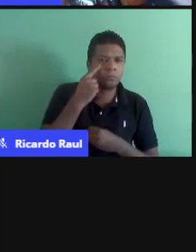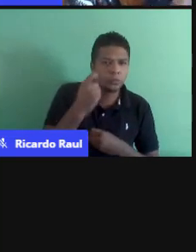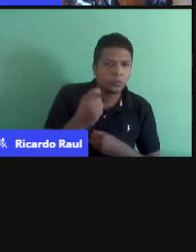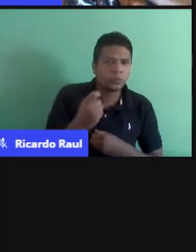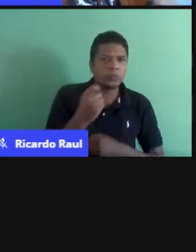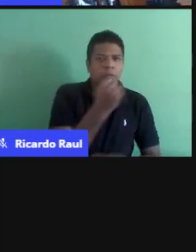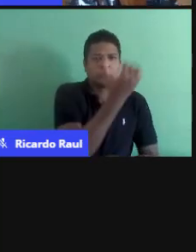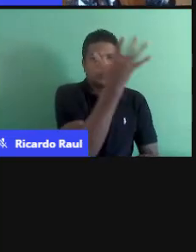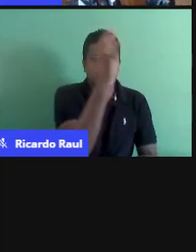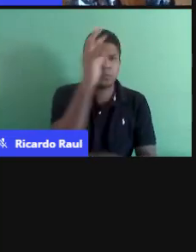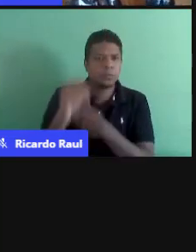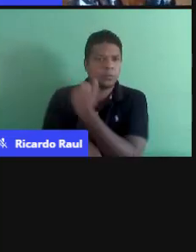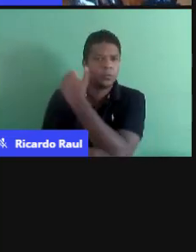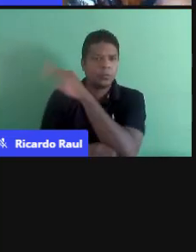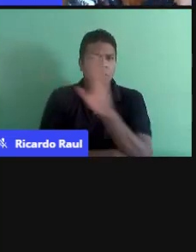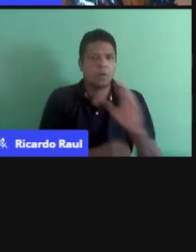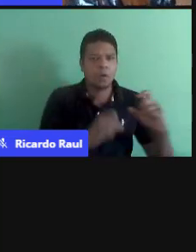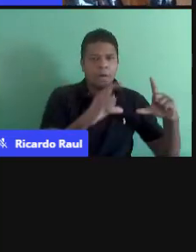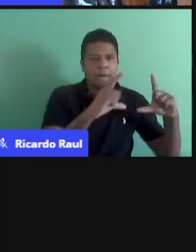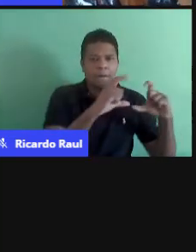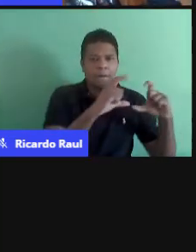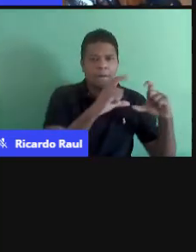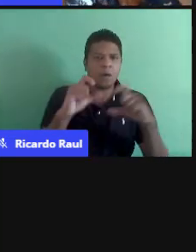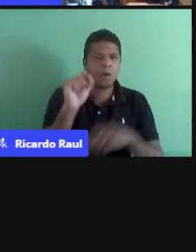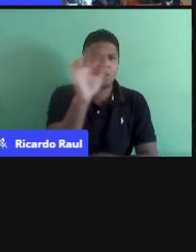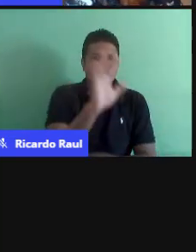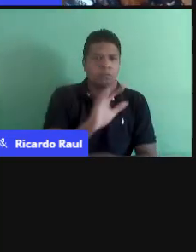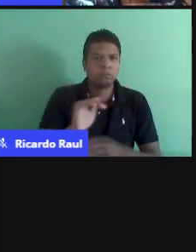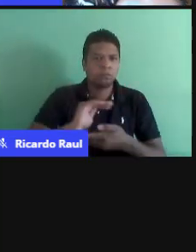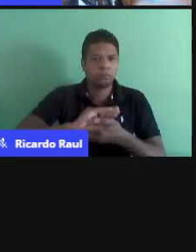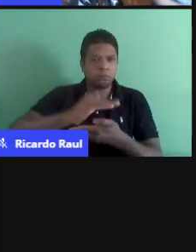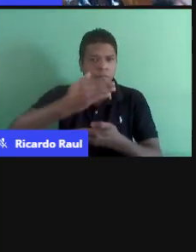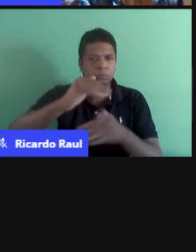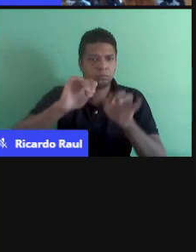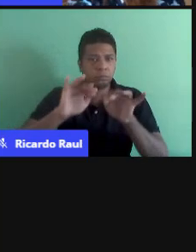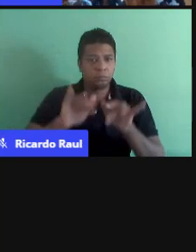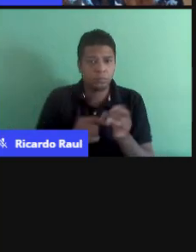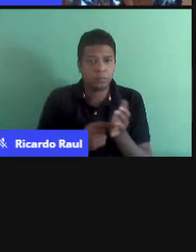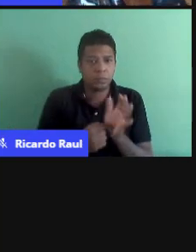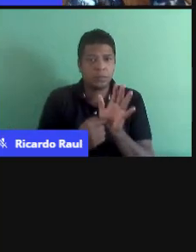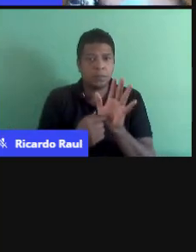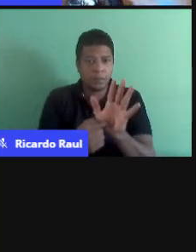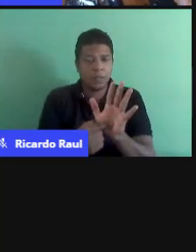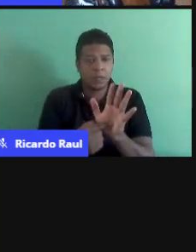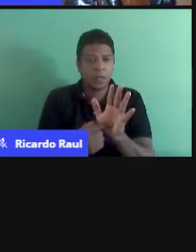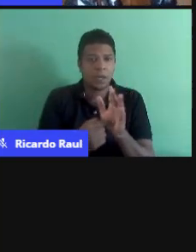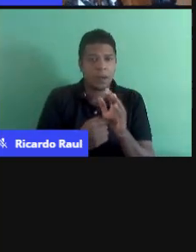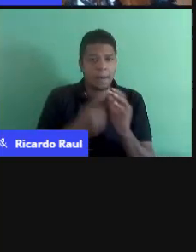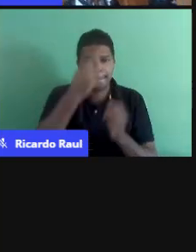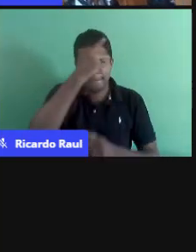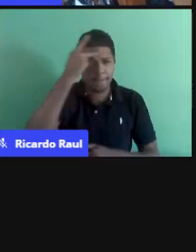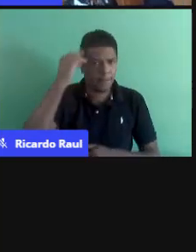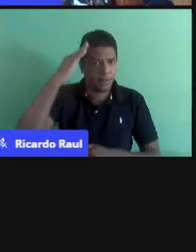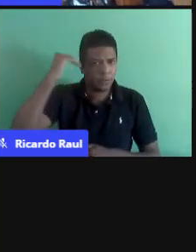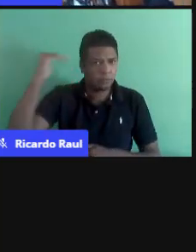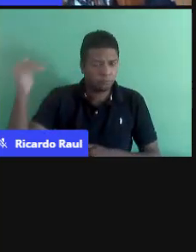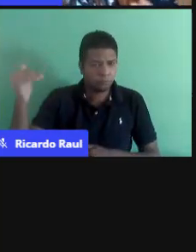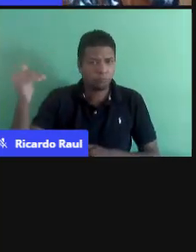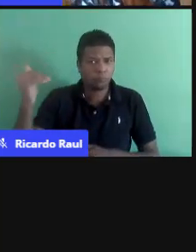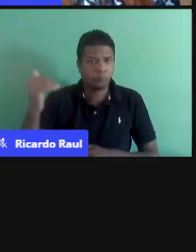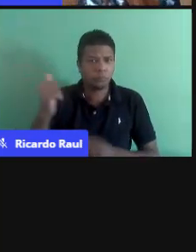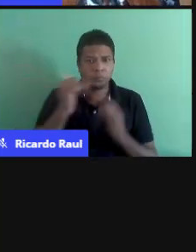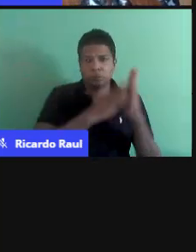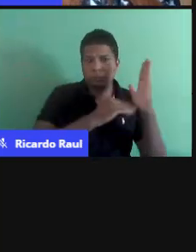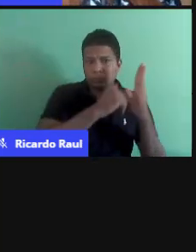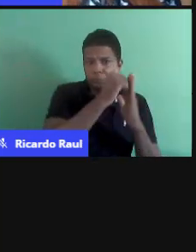ambientes, fotos, imagens, né? De computador, apresentar artistas, obras de arte e, obviamente, oferecer